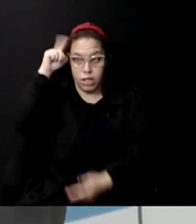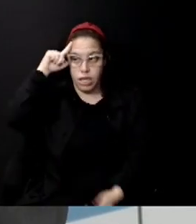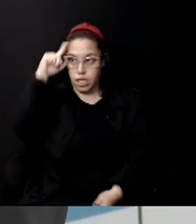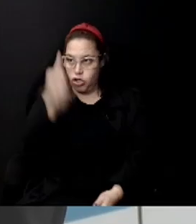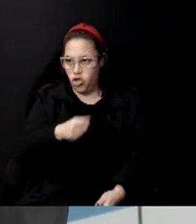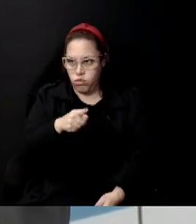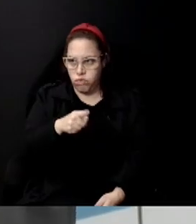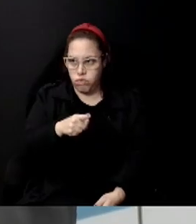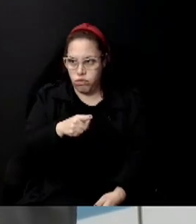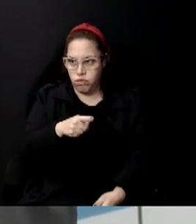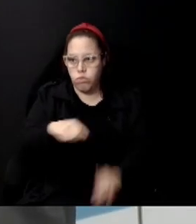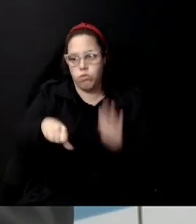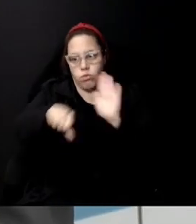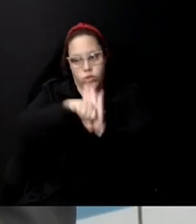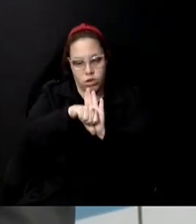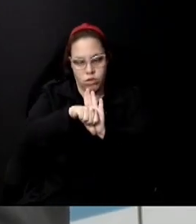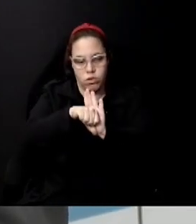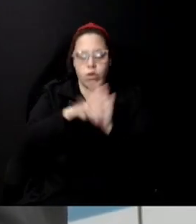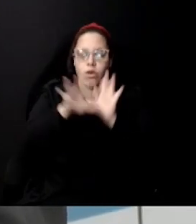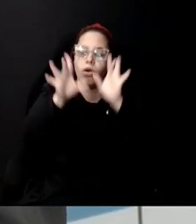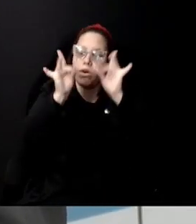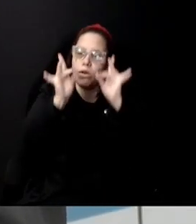criminal. Especificamente,